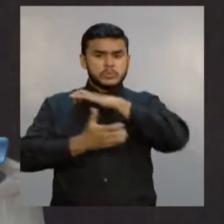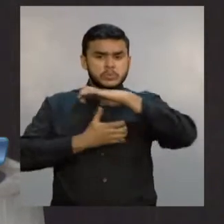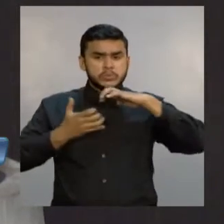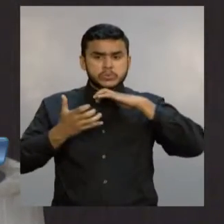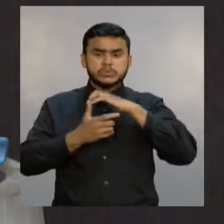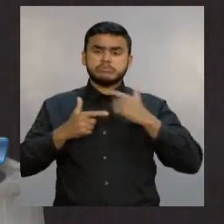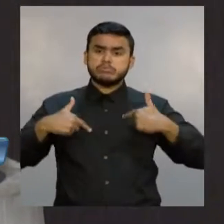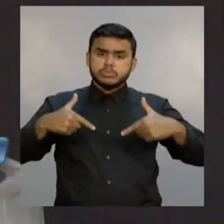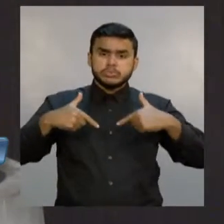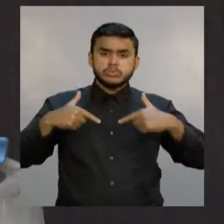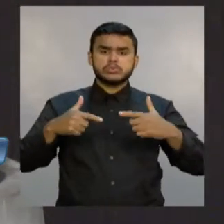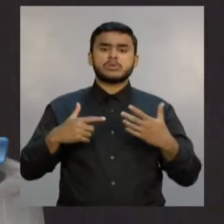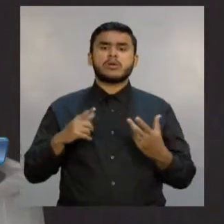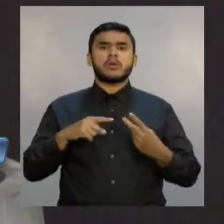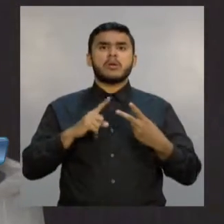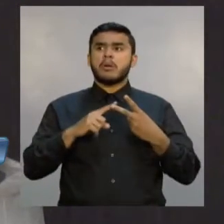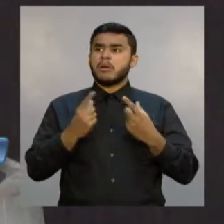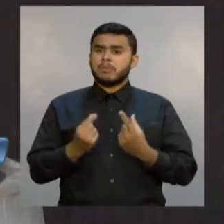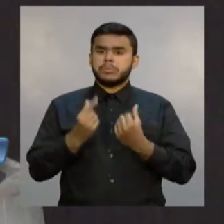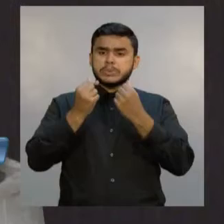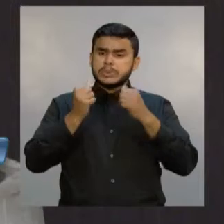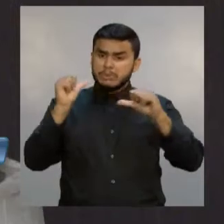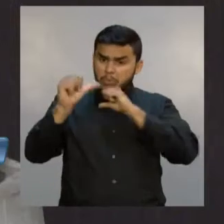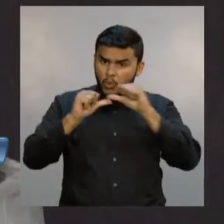mudanças climáticas, reclamando a